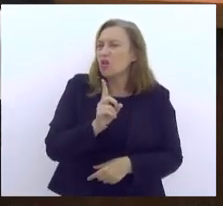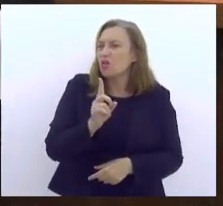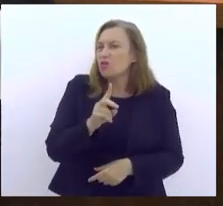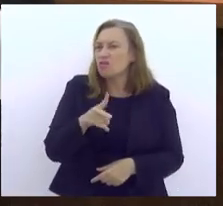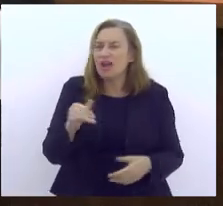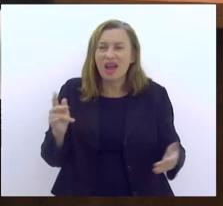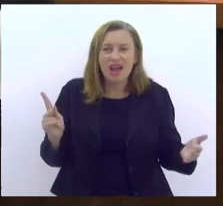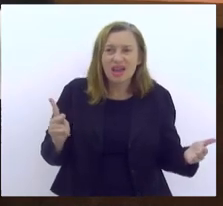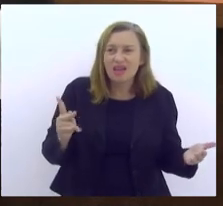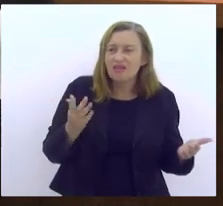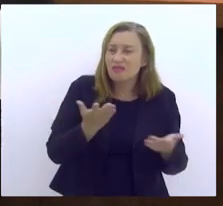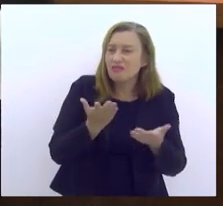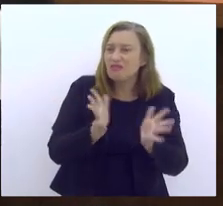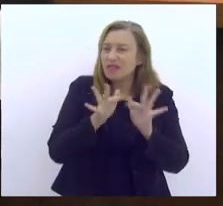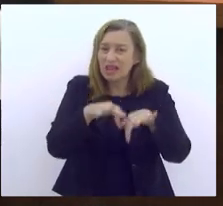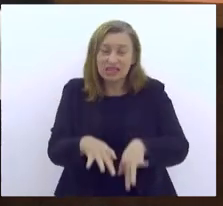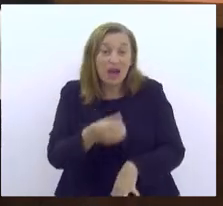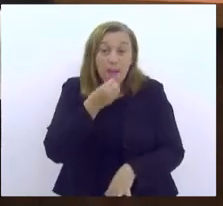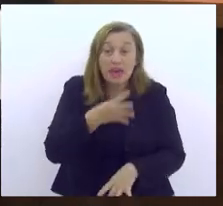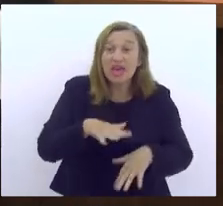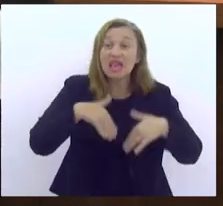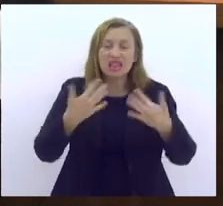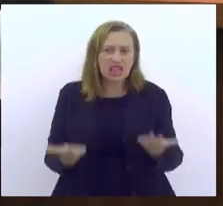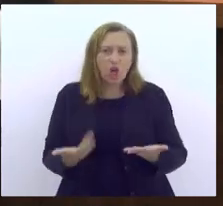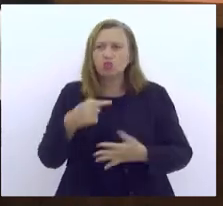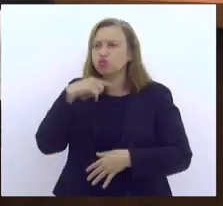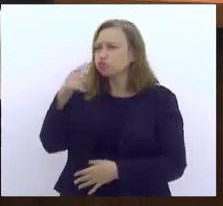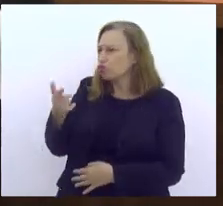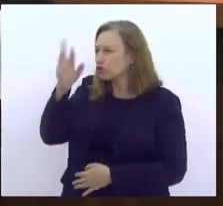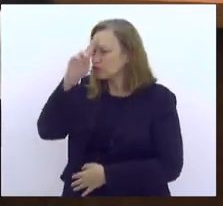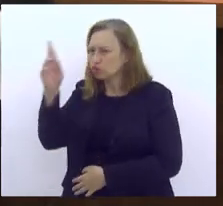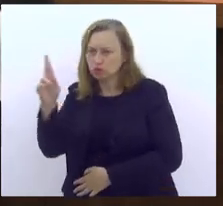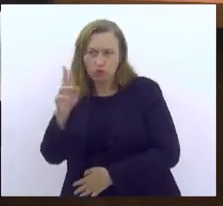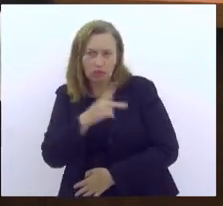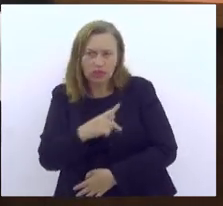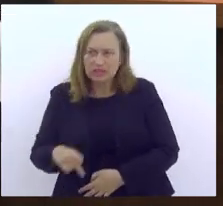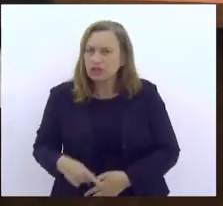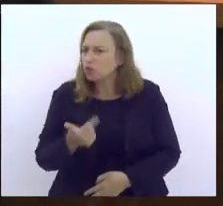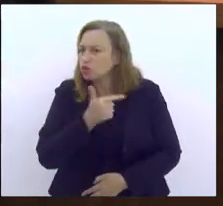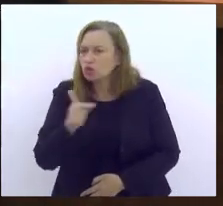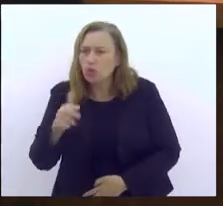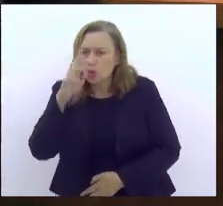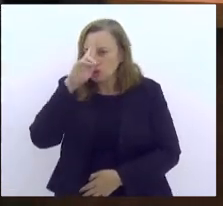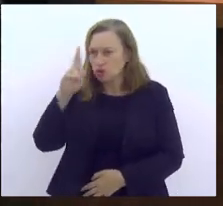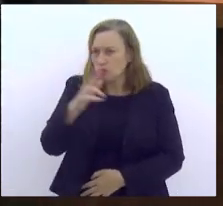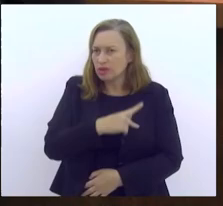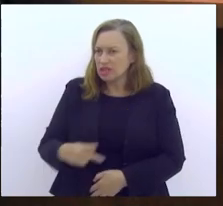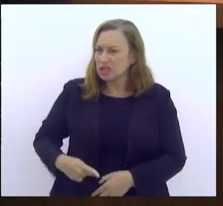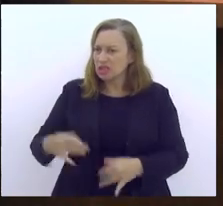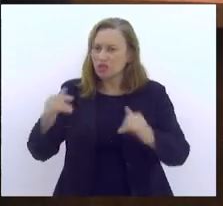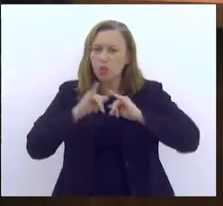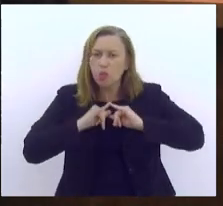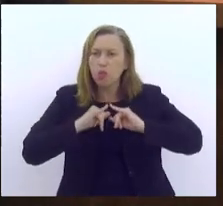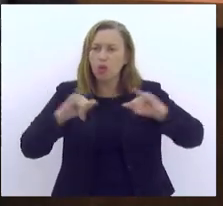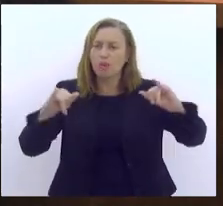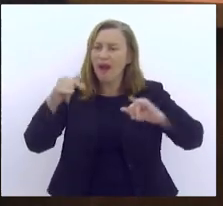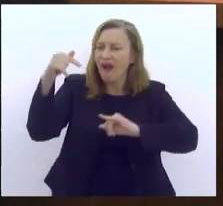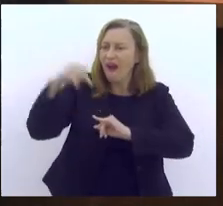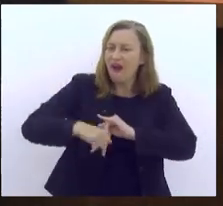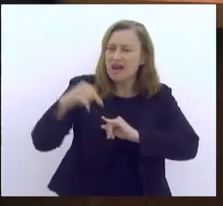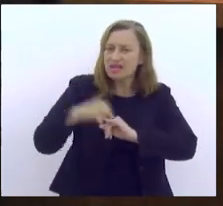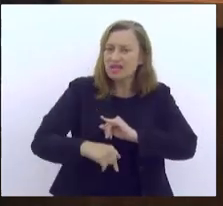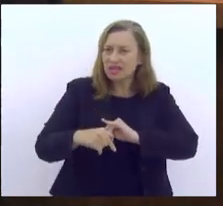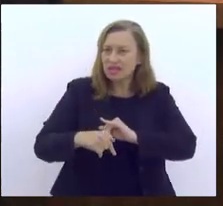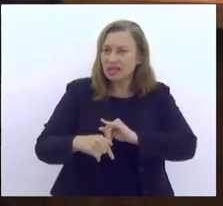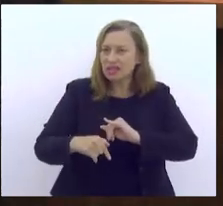acabar bem. Então, eu não tenho dúvida, senhor presidente, quando Vossa Excelência nos conclama aqui para